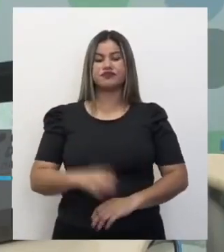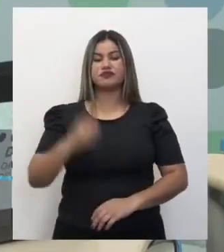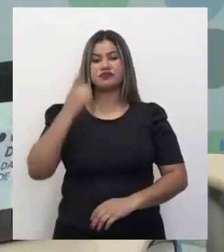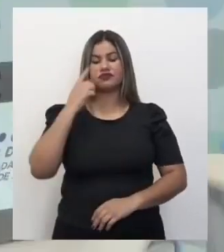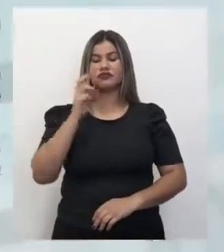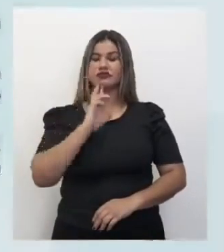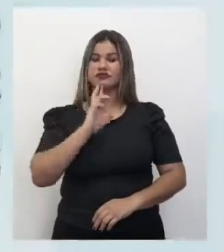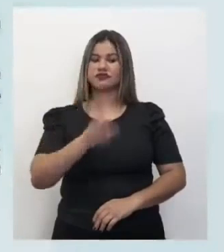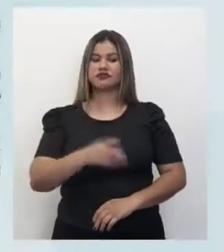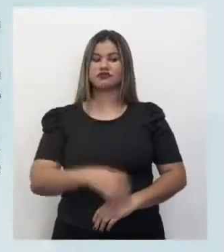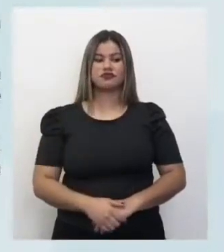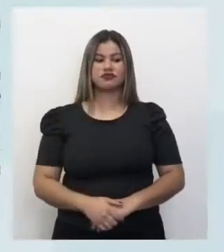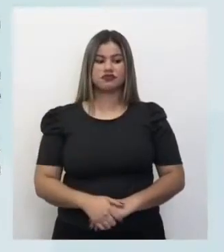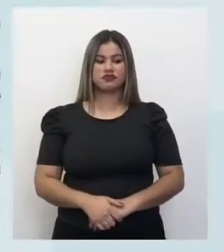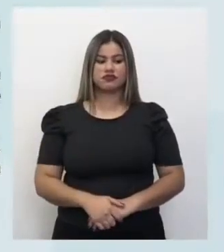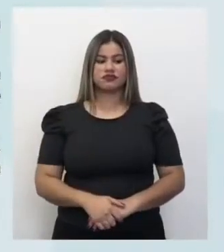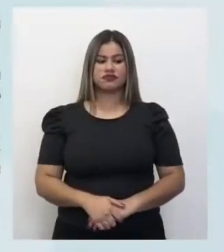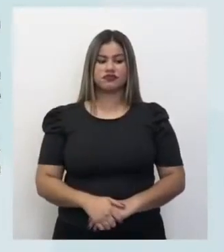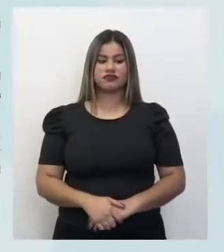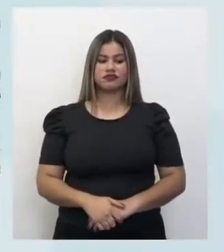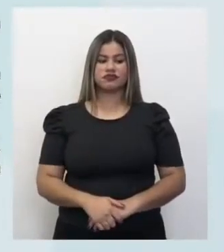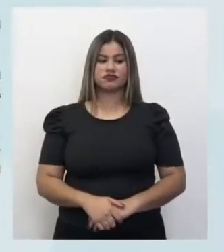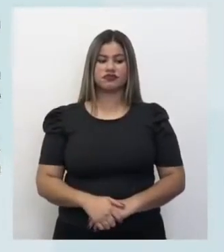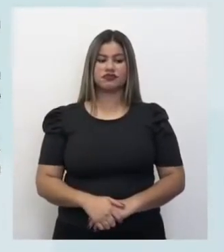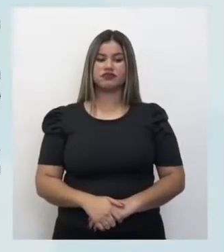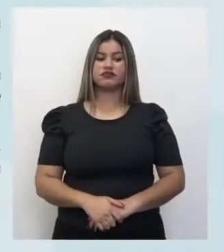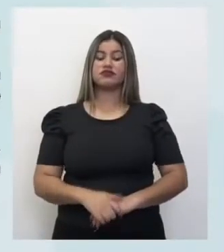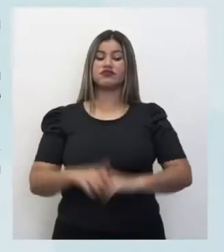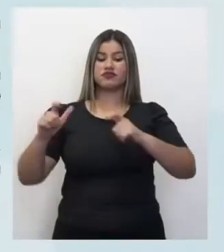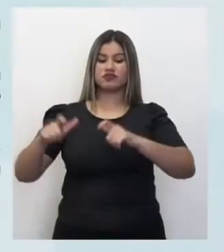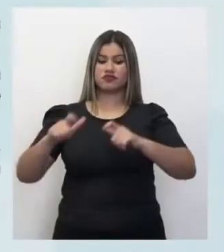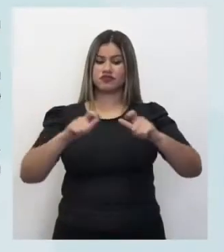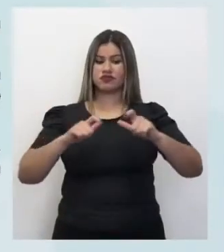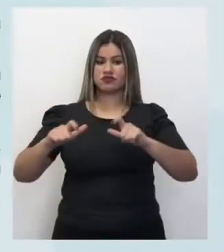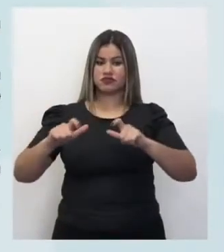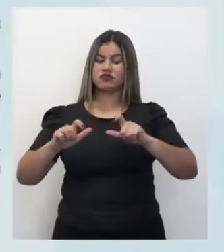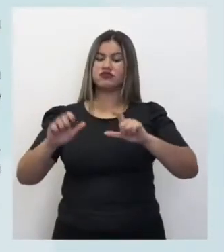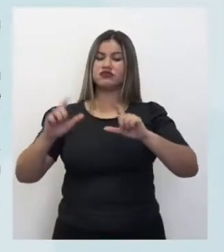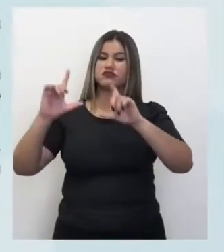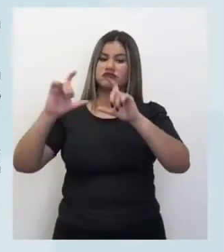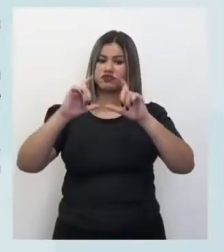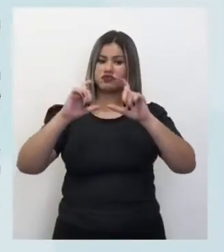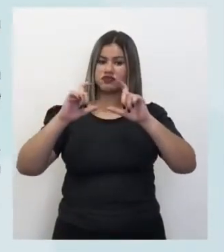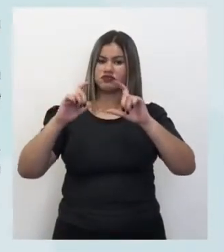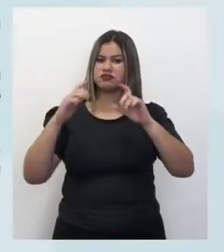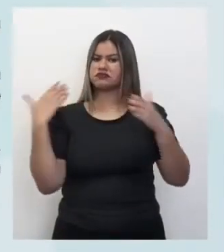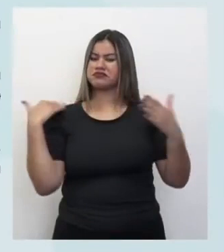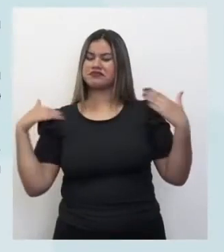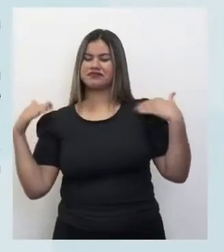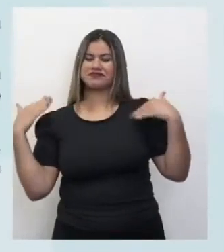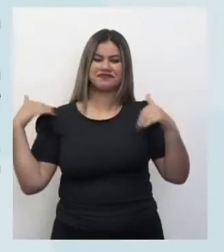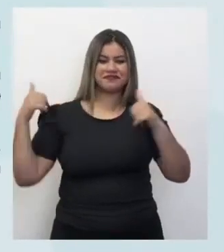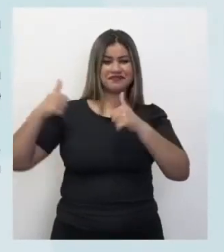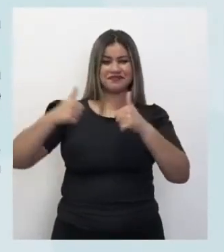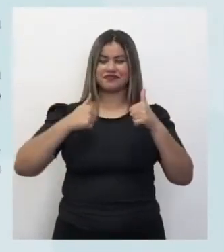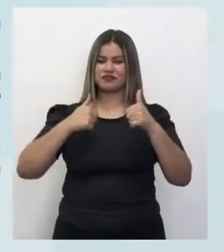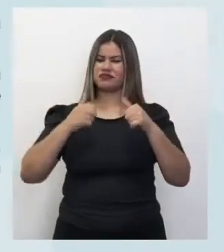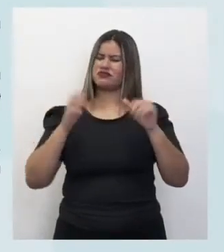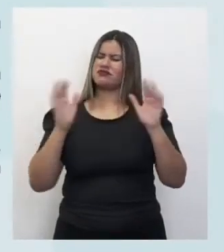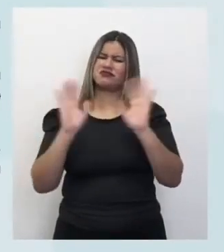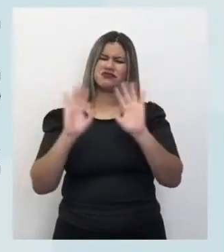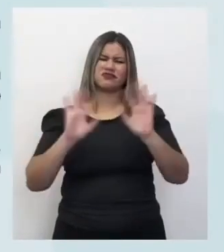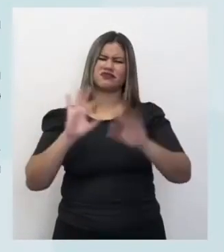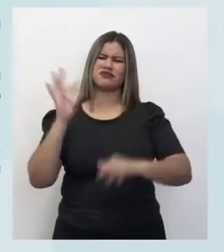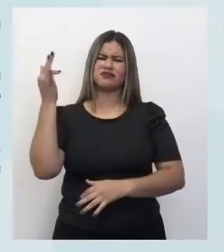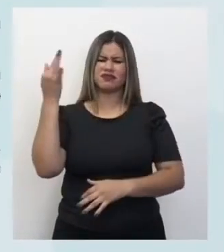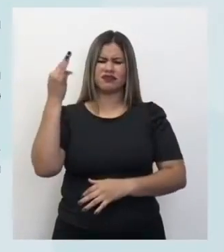as respostas agora para eles. Então, o ambiente retratado na imagem é de lazer e entretenimento. Não é falso, né? A